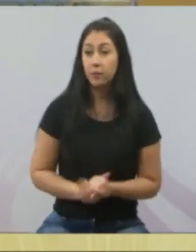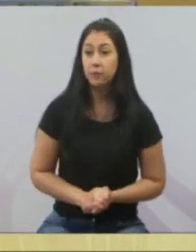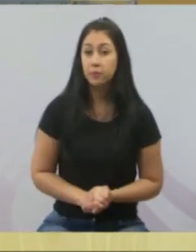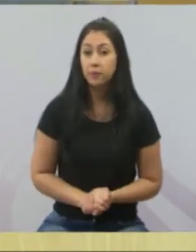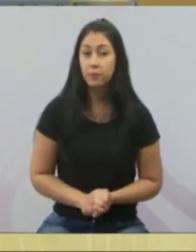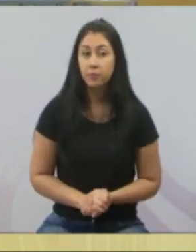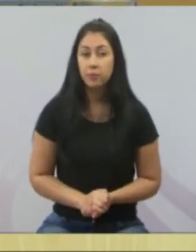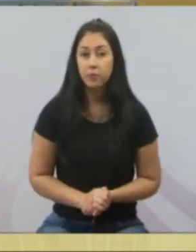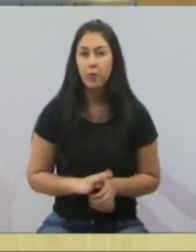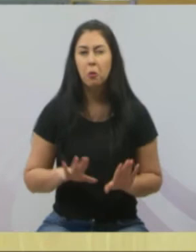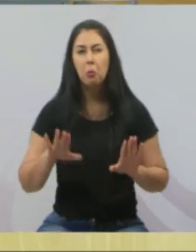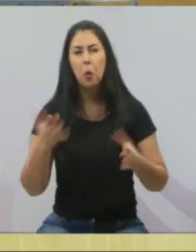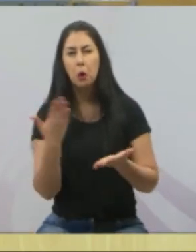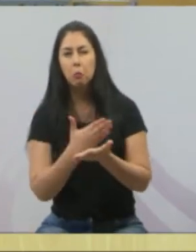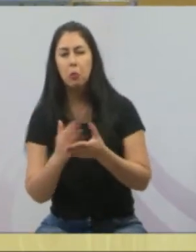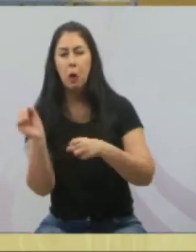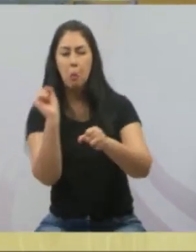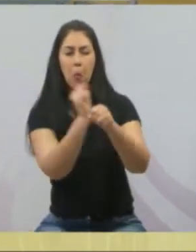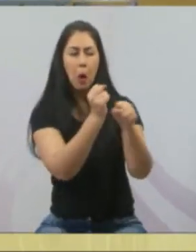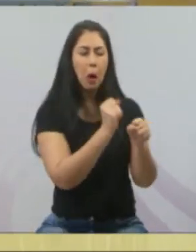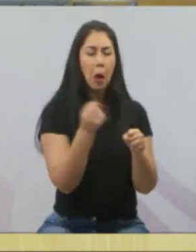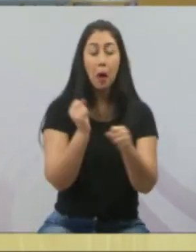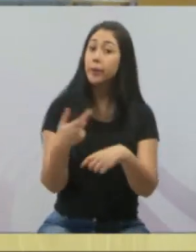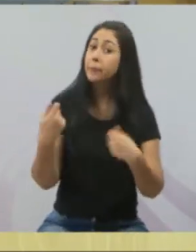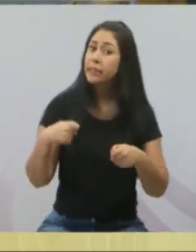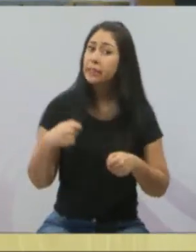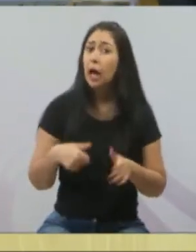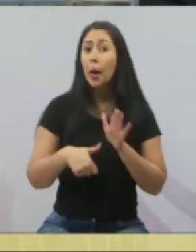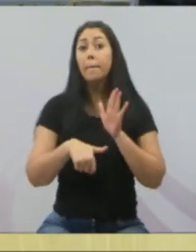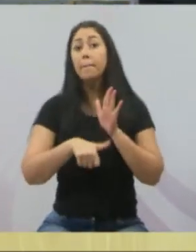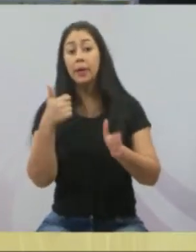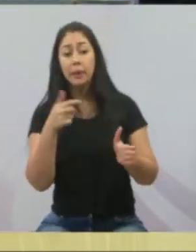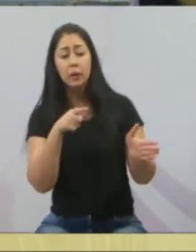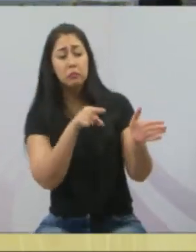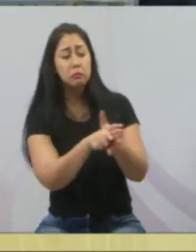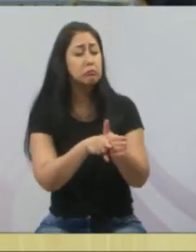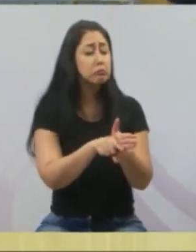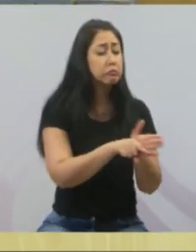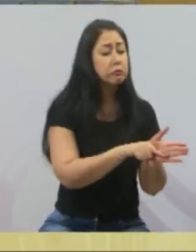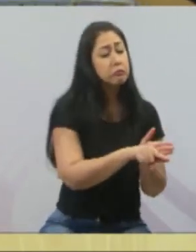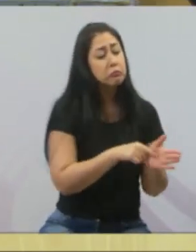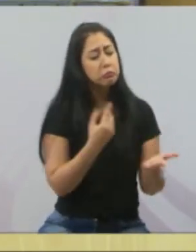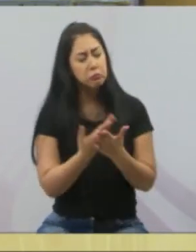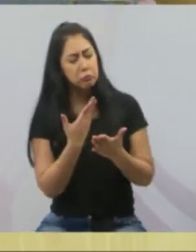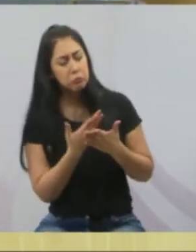faça a leitura das sínteses dos pedidos de informações protocolados para esta sessão.